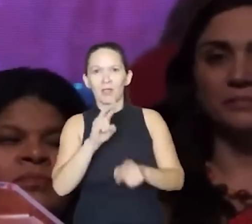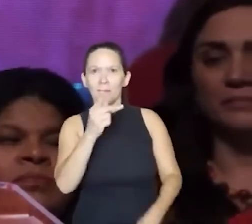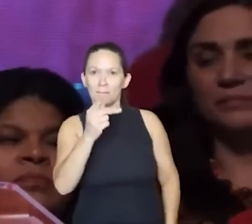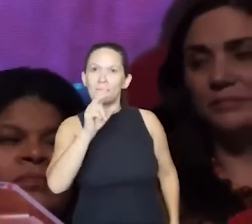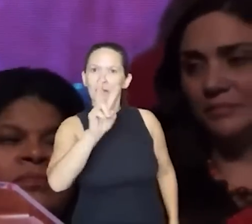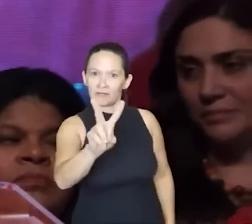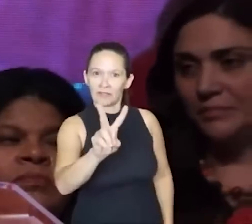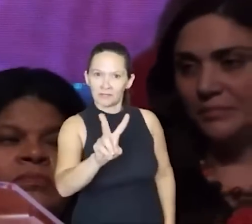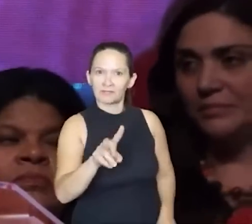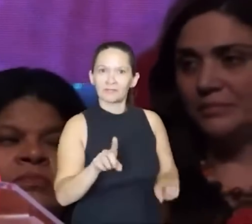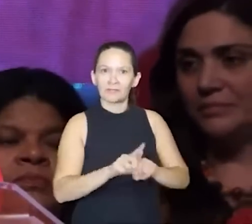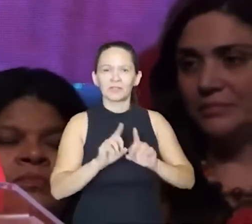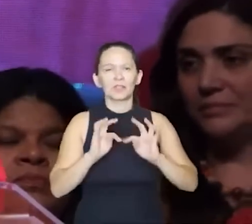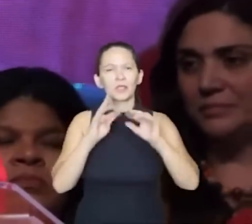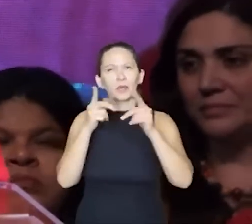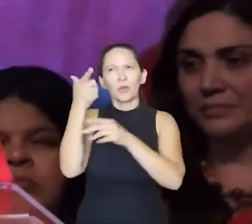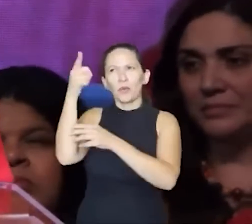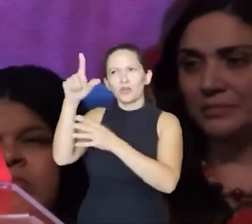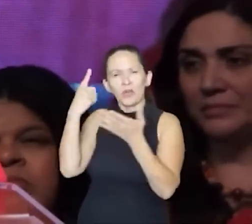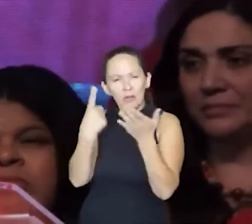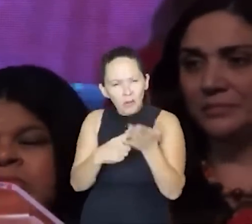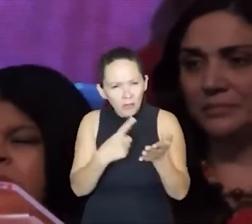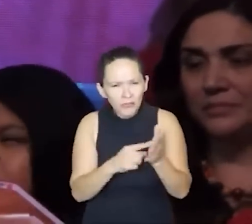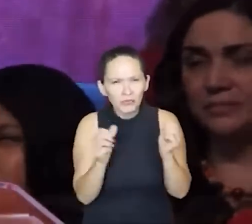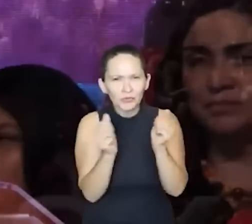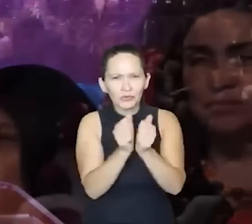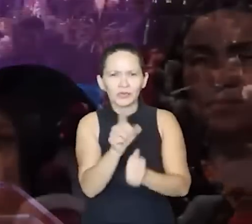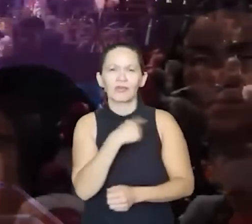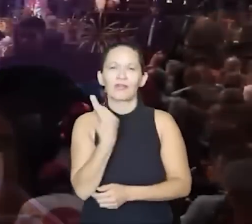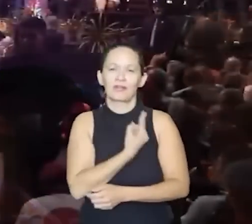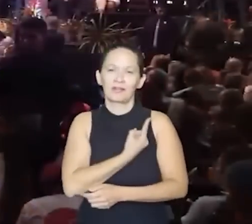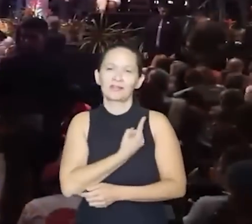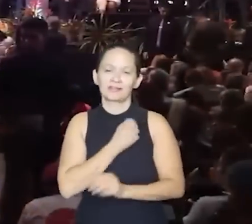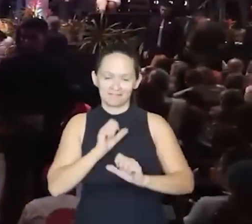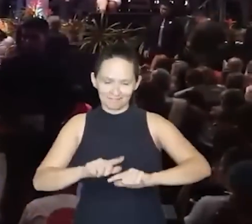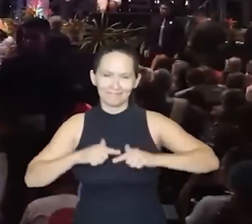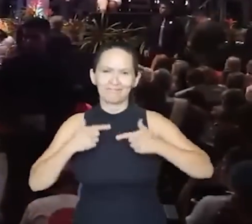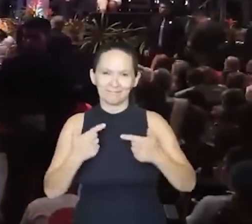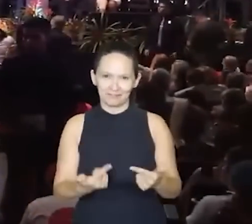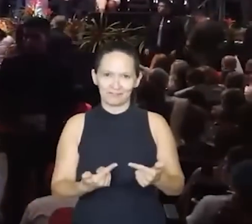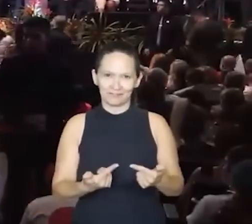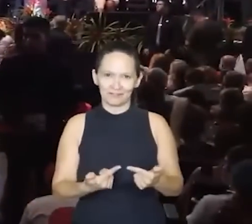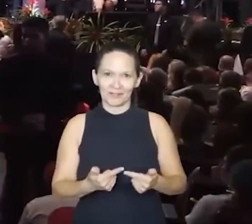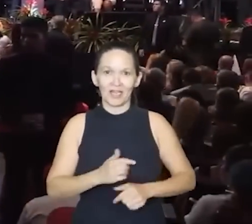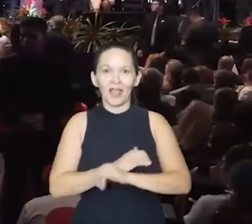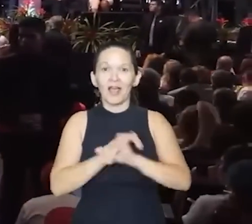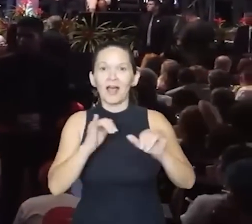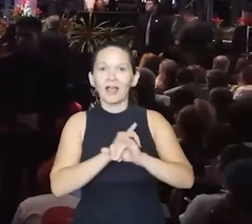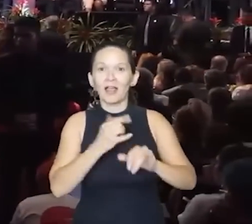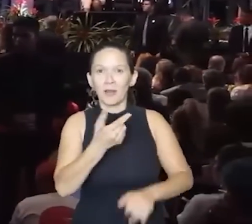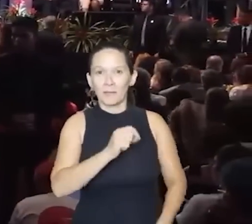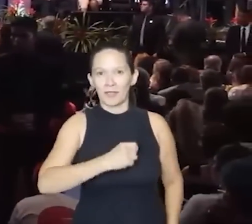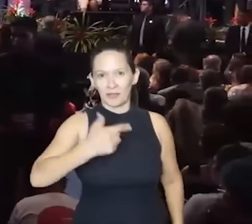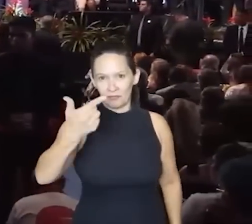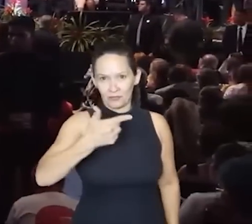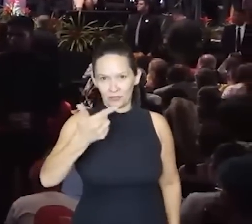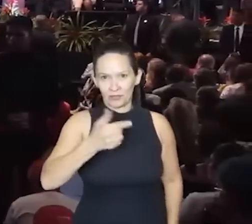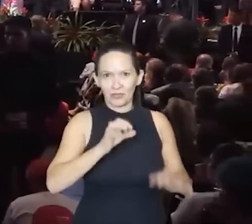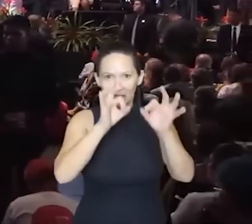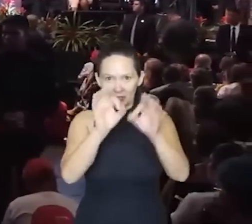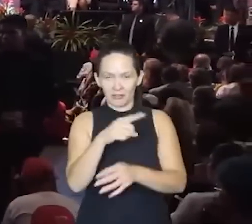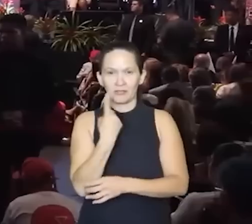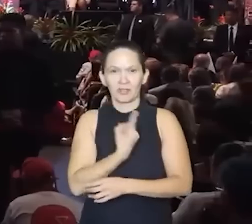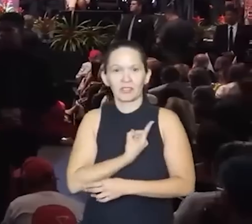além de todos os demais aliados que se juntaram a nós na caminhada. A campanha de 2022 foi certamente a